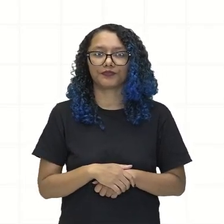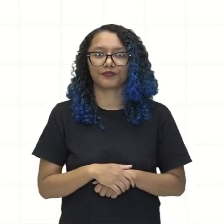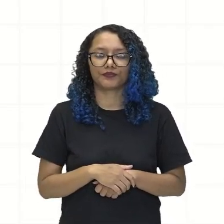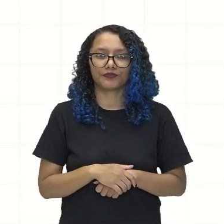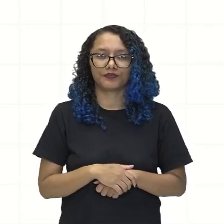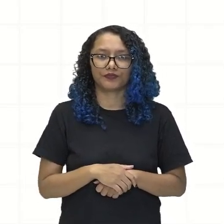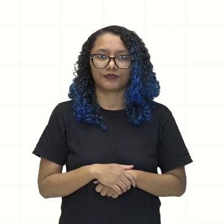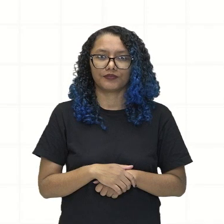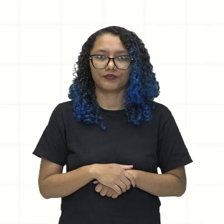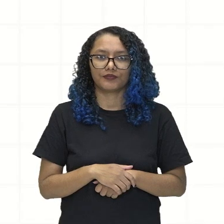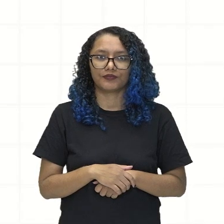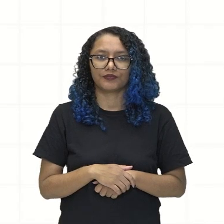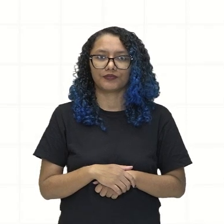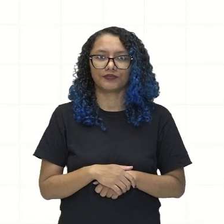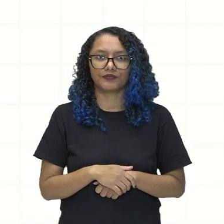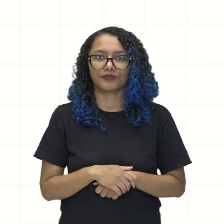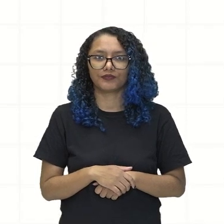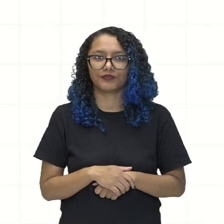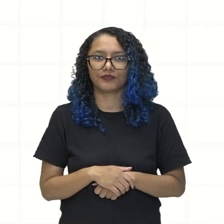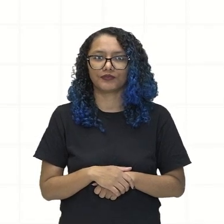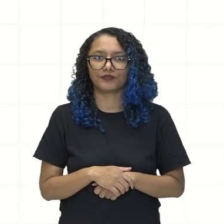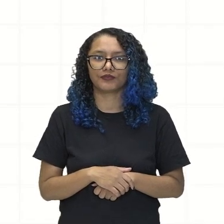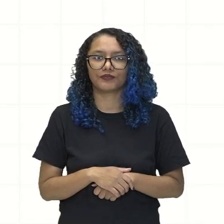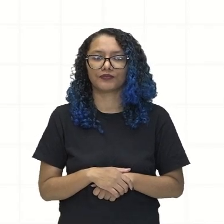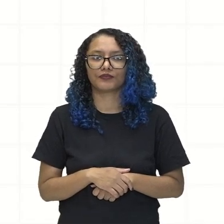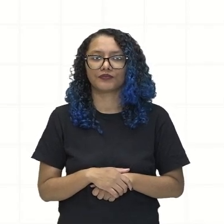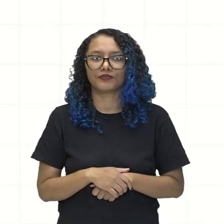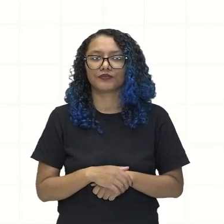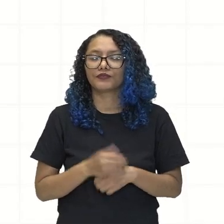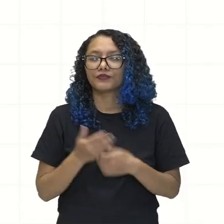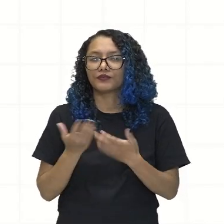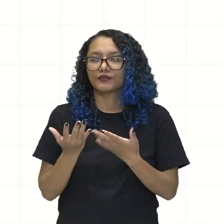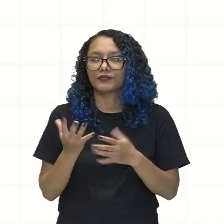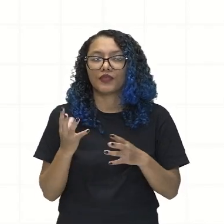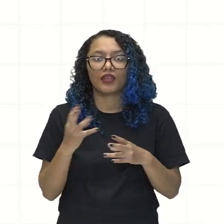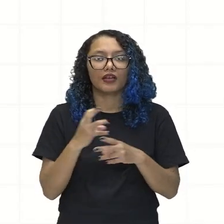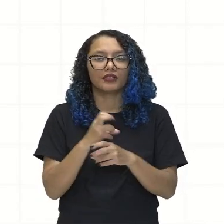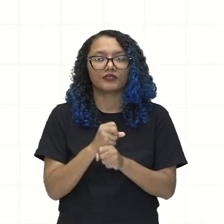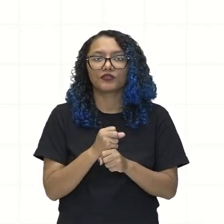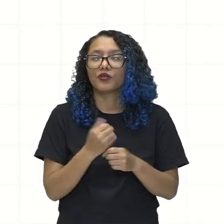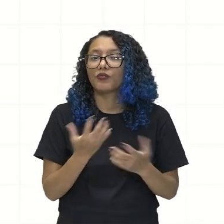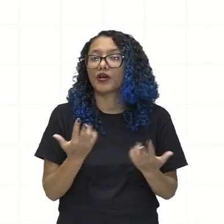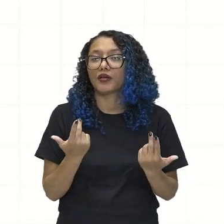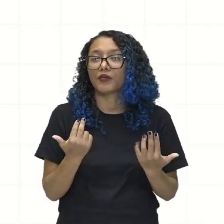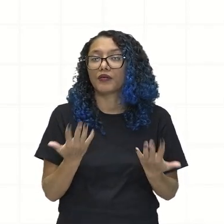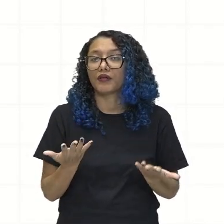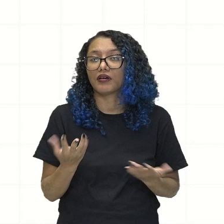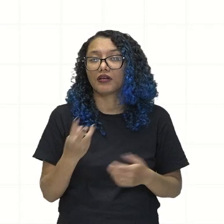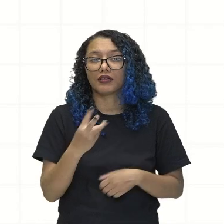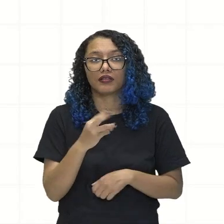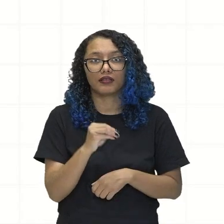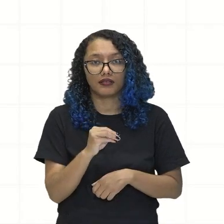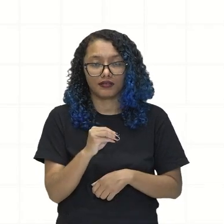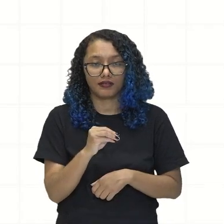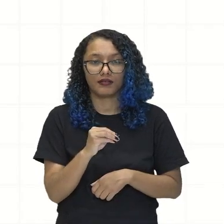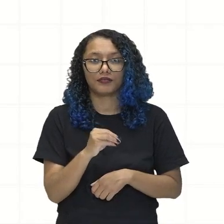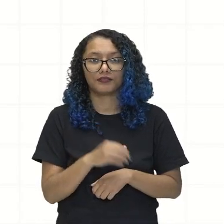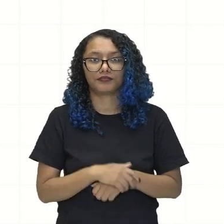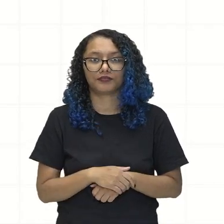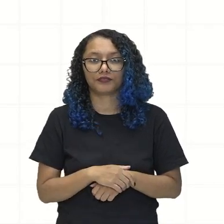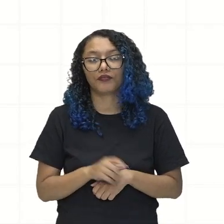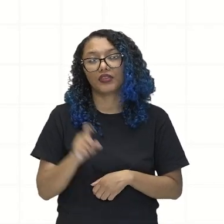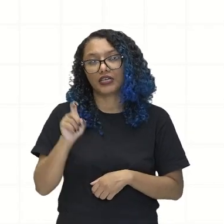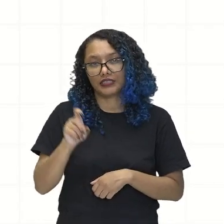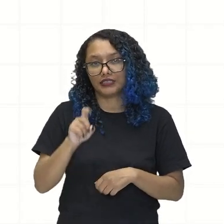aqui na primeira frase? Que a soma entre eles é 30. Então, ó, x